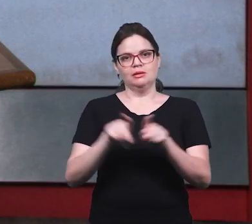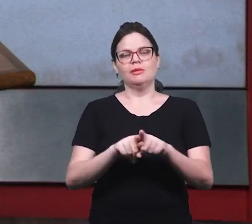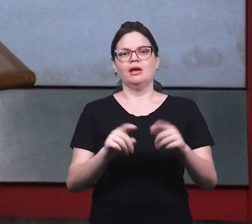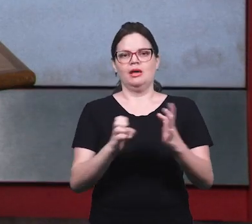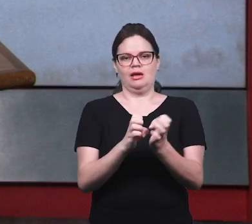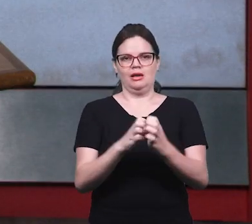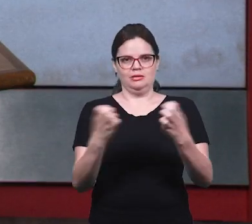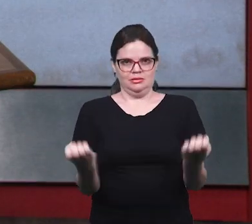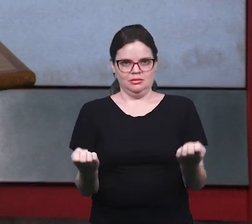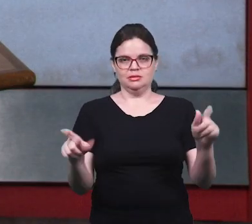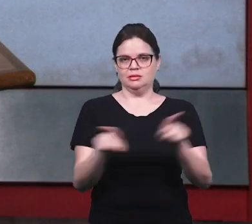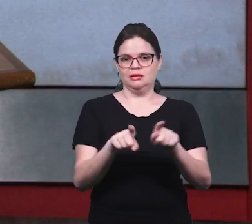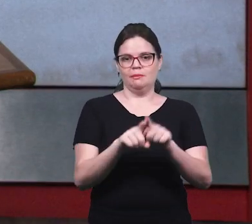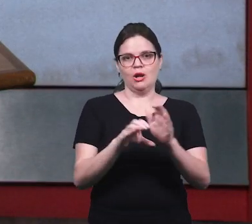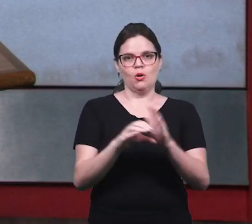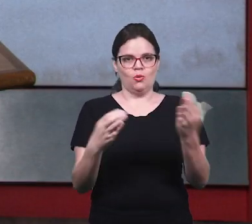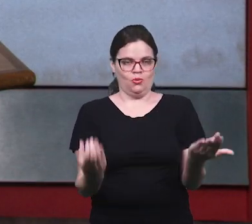Crônicas.